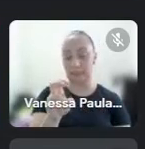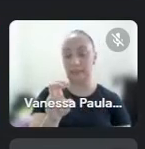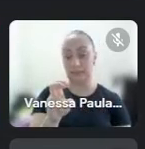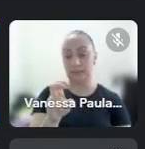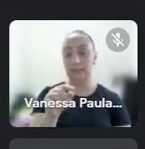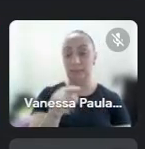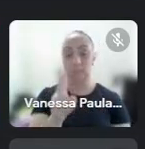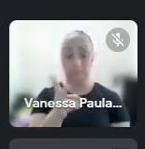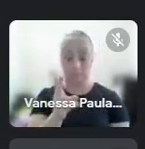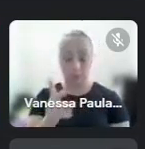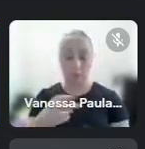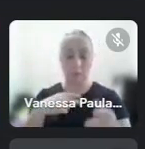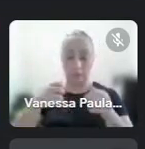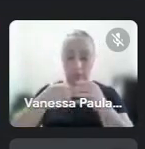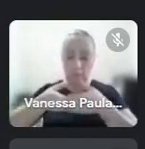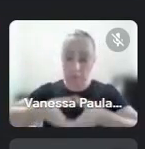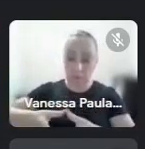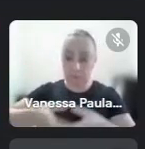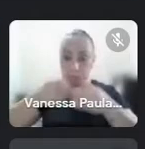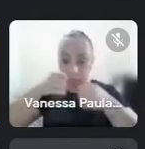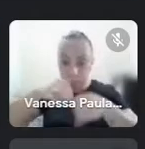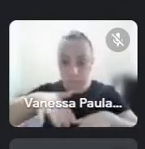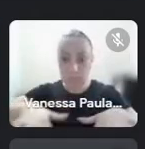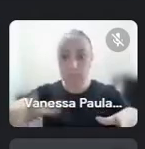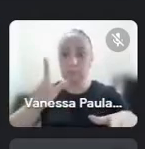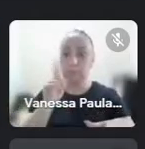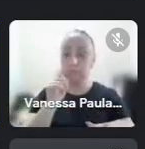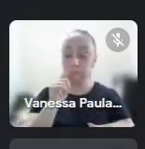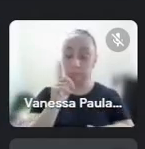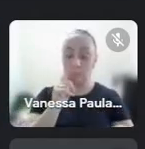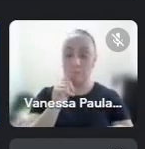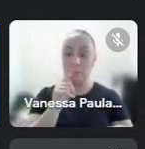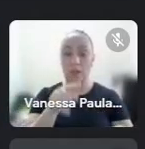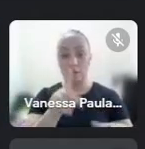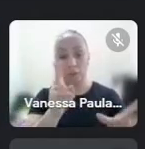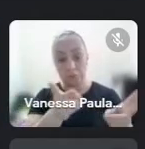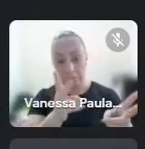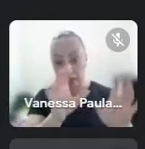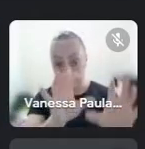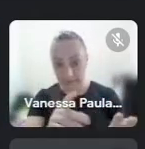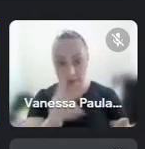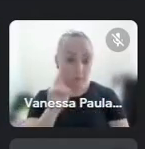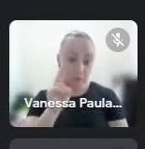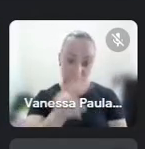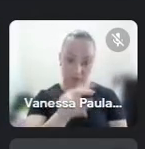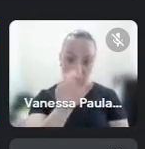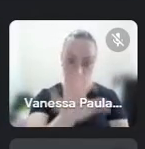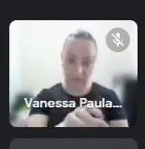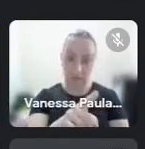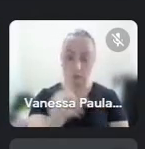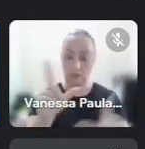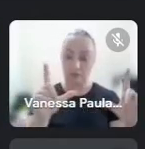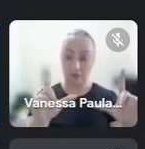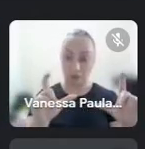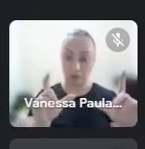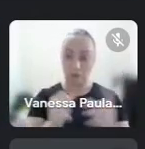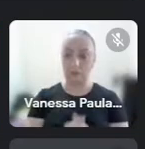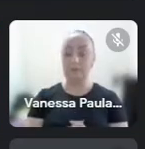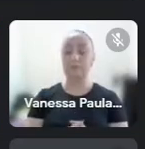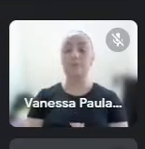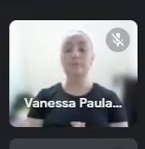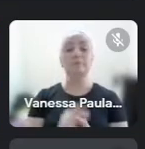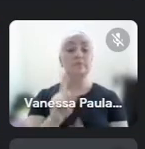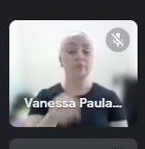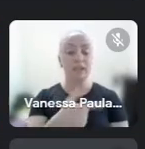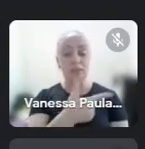esse vertedouro, ele se encontrava dessa forma aqui que vocês estão vendo. Essa foto é 2013, mas nós estivemos